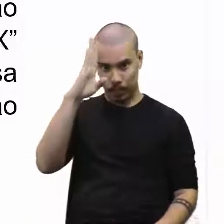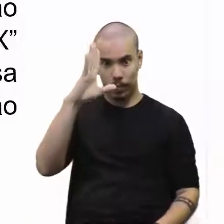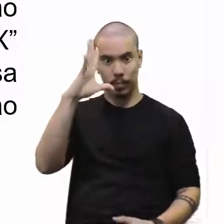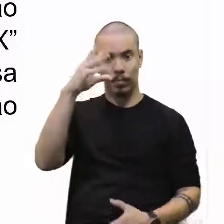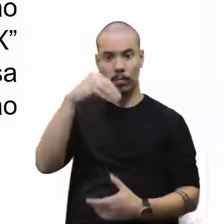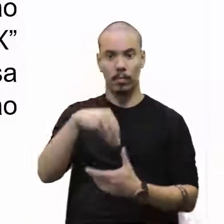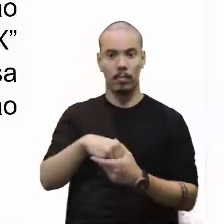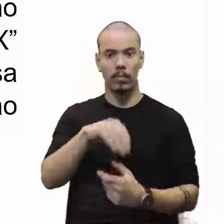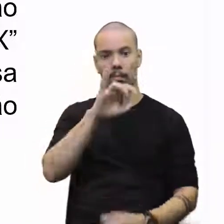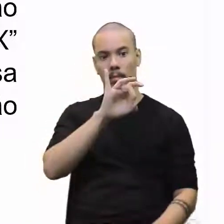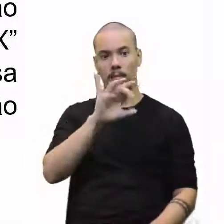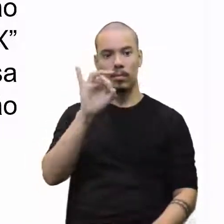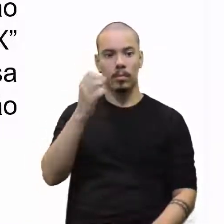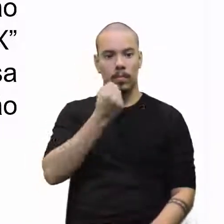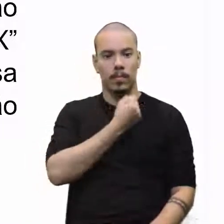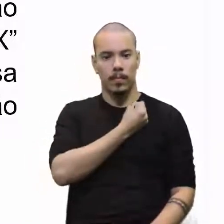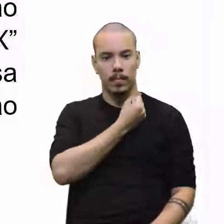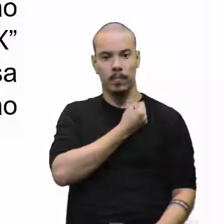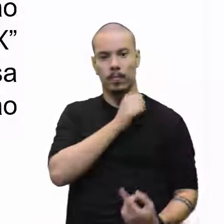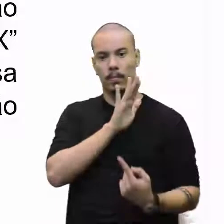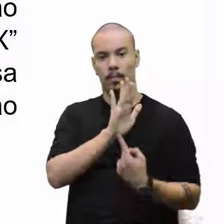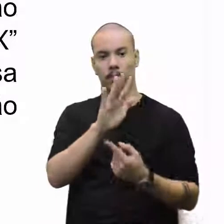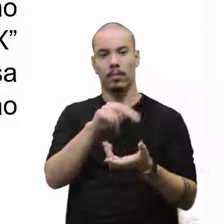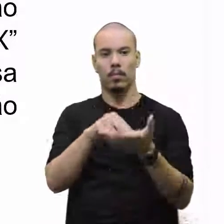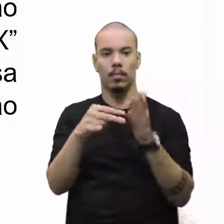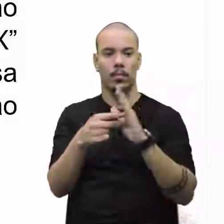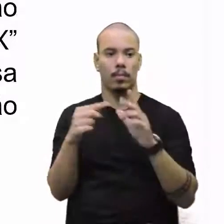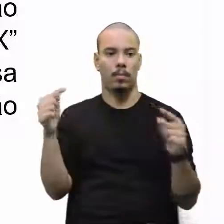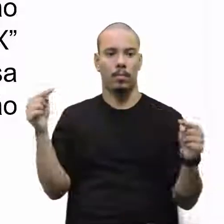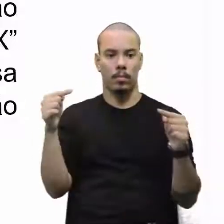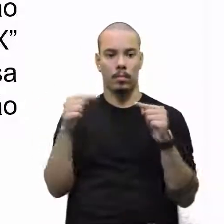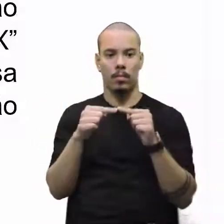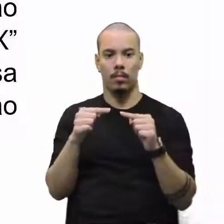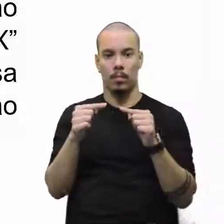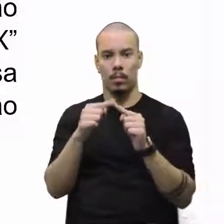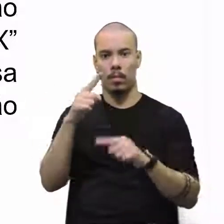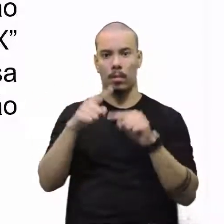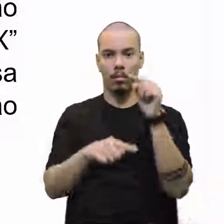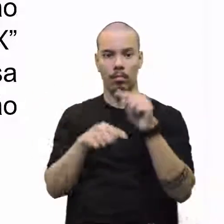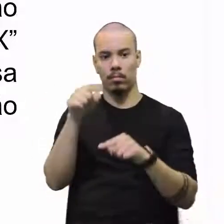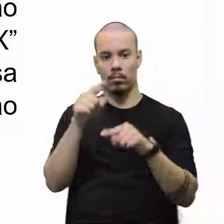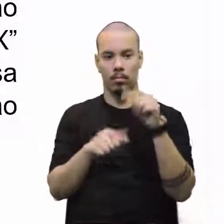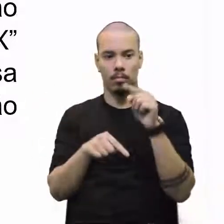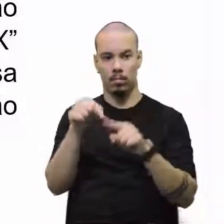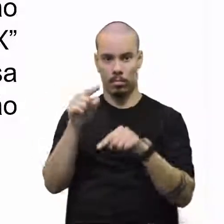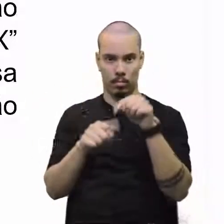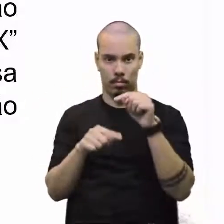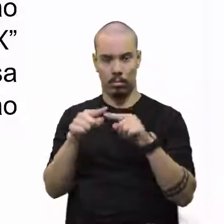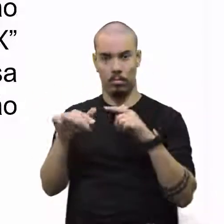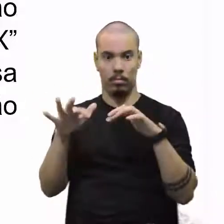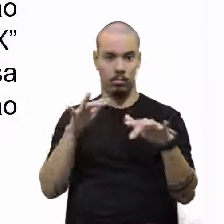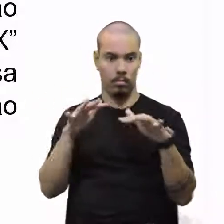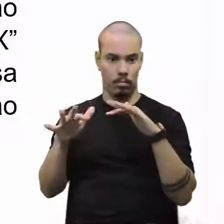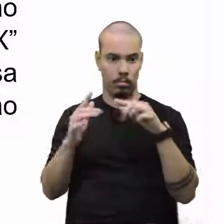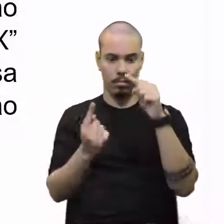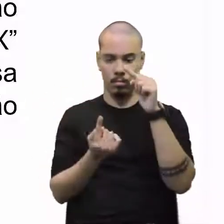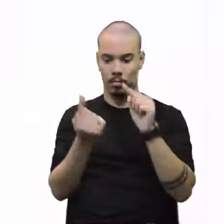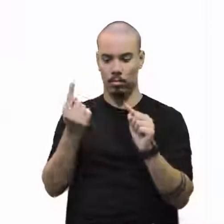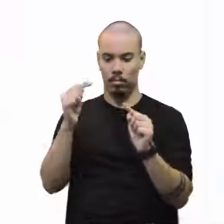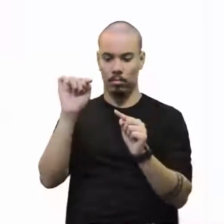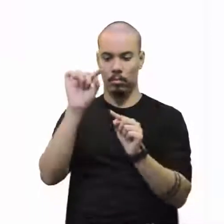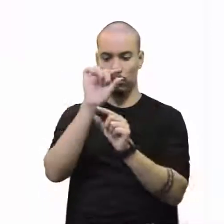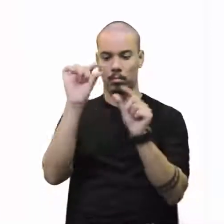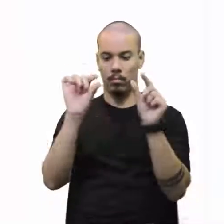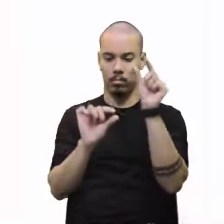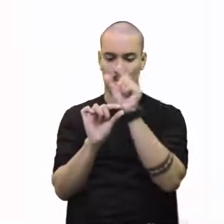cada dígito apresentado é formado pela combinação de 7 plaquetas móveis. Elas se movimentam conforme